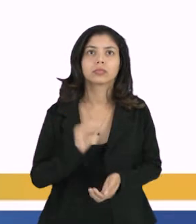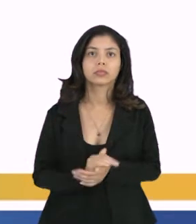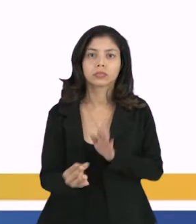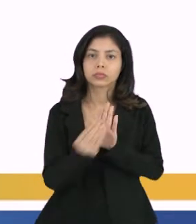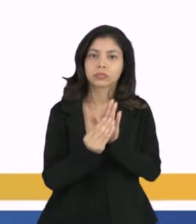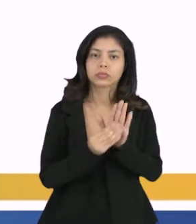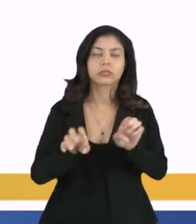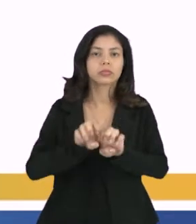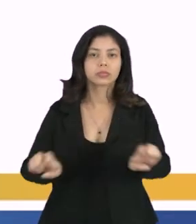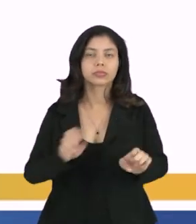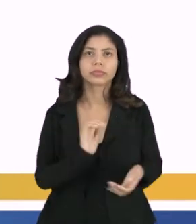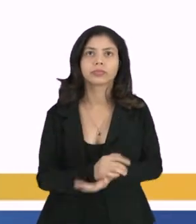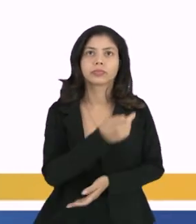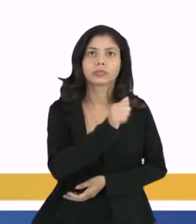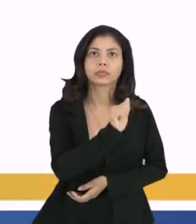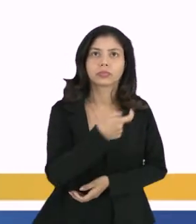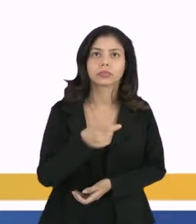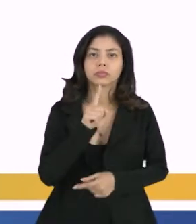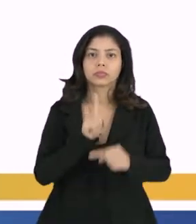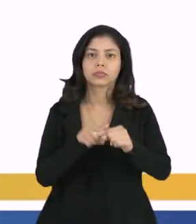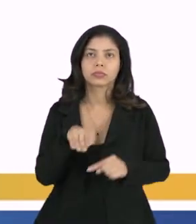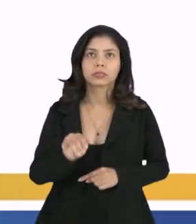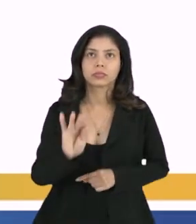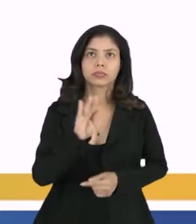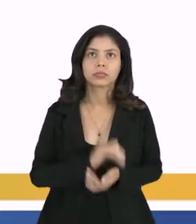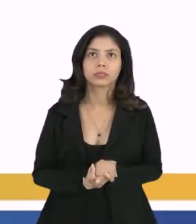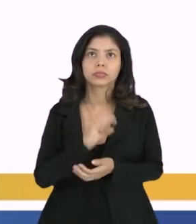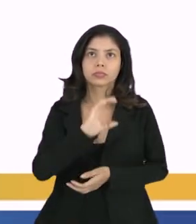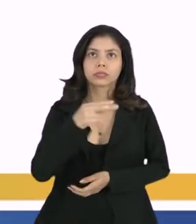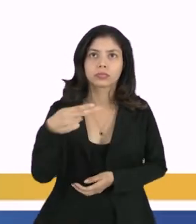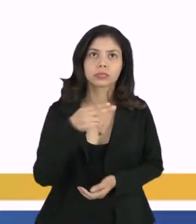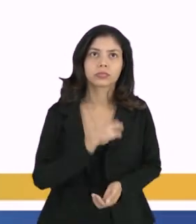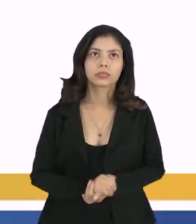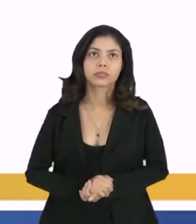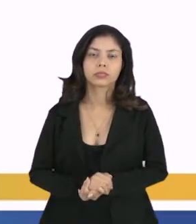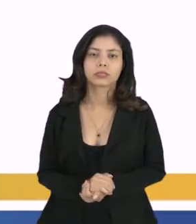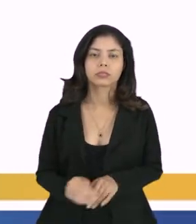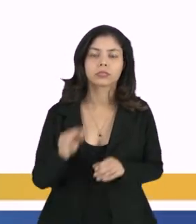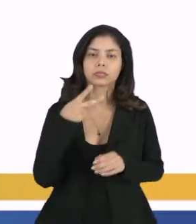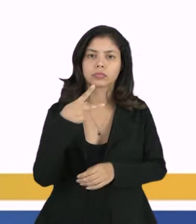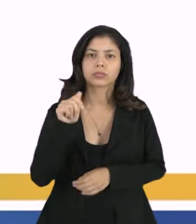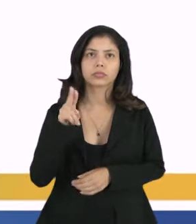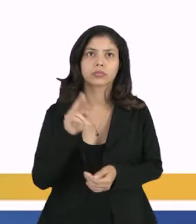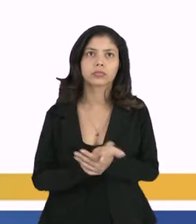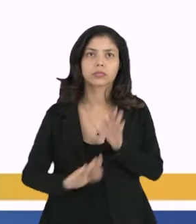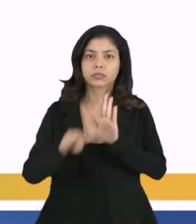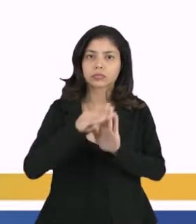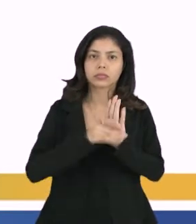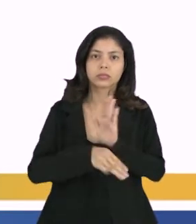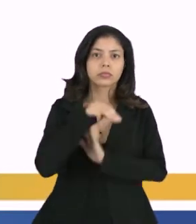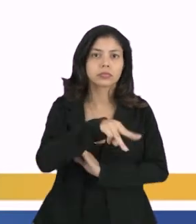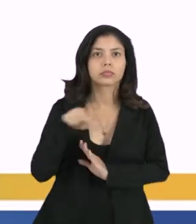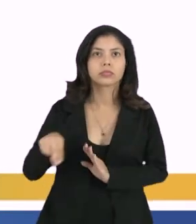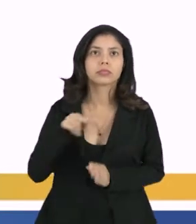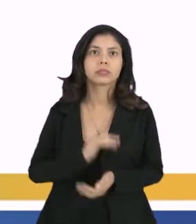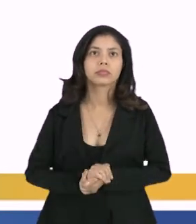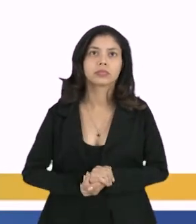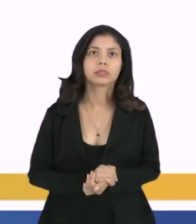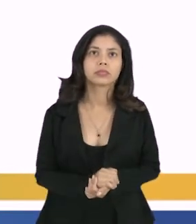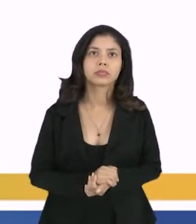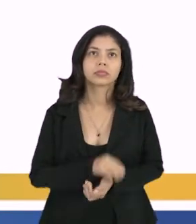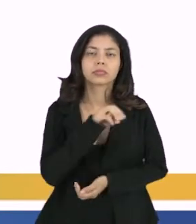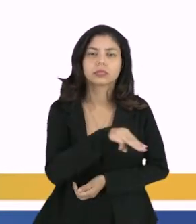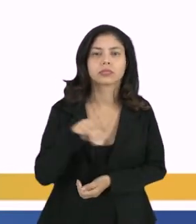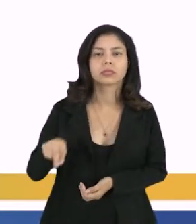dada a equação ax mais by igual a c, e o par ordenado m e n, vamos supor que esse